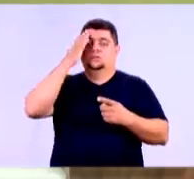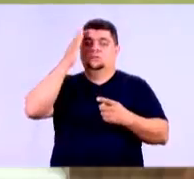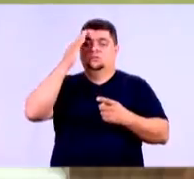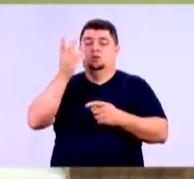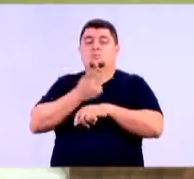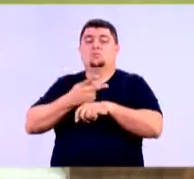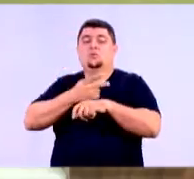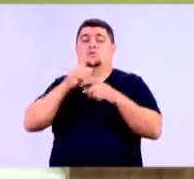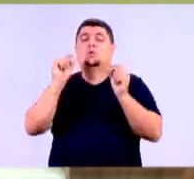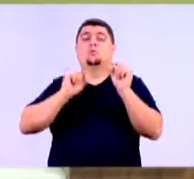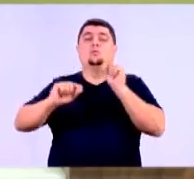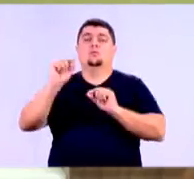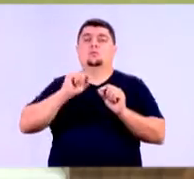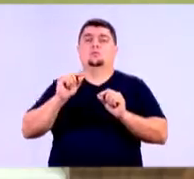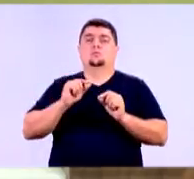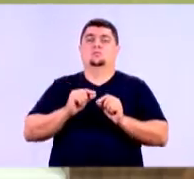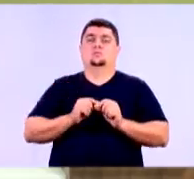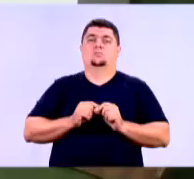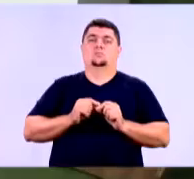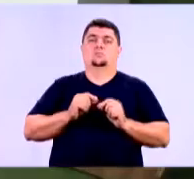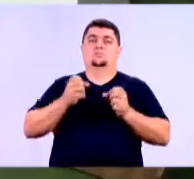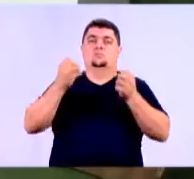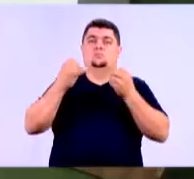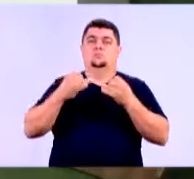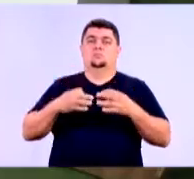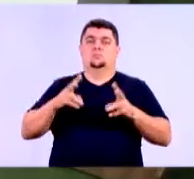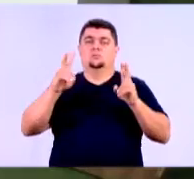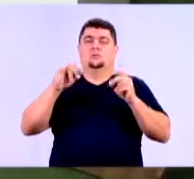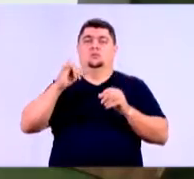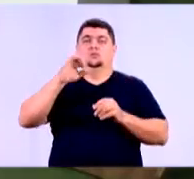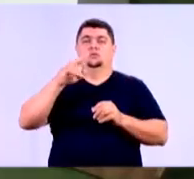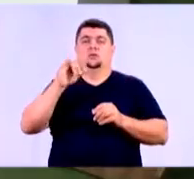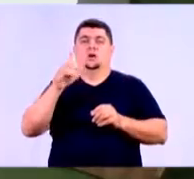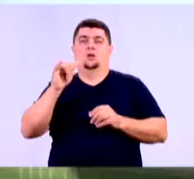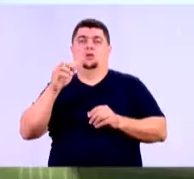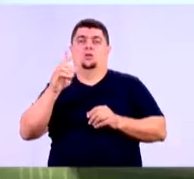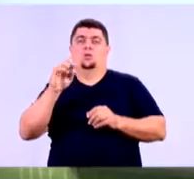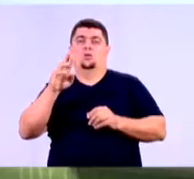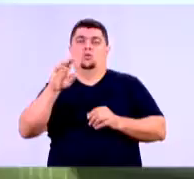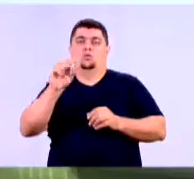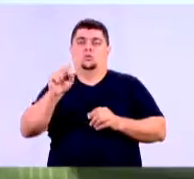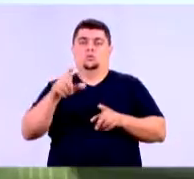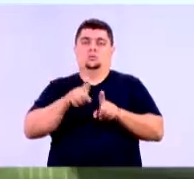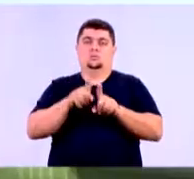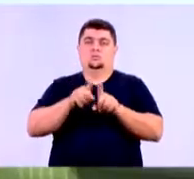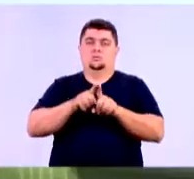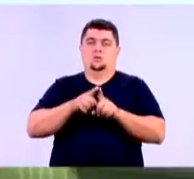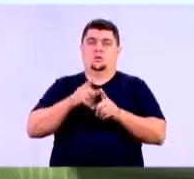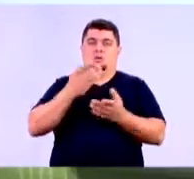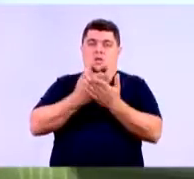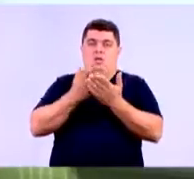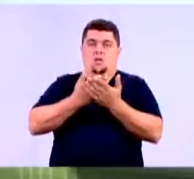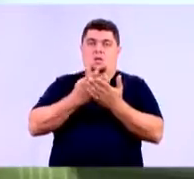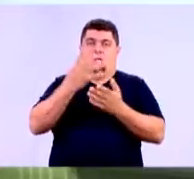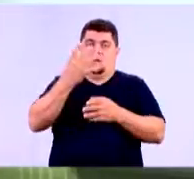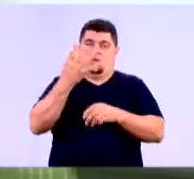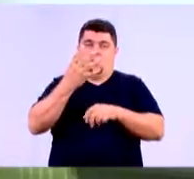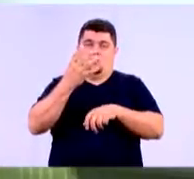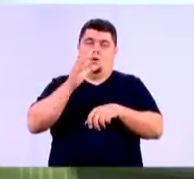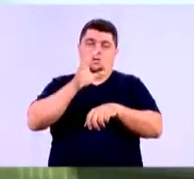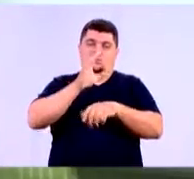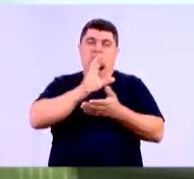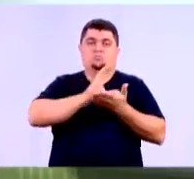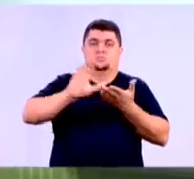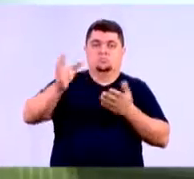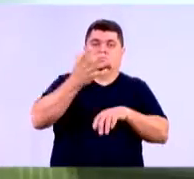para fazer essa tarefa. A gente comentou um pouco o significado dos indicadores. Agora, além disso, na aula 4 do caderno da nossa disciplina,